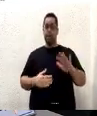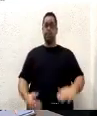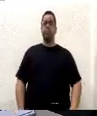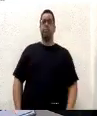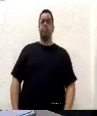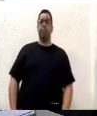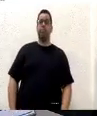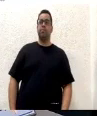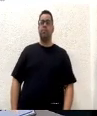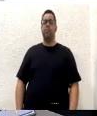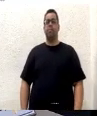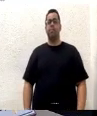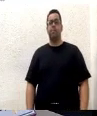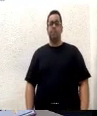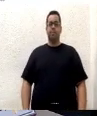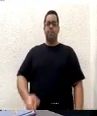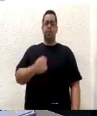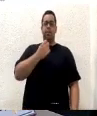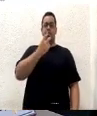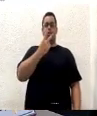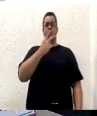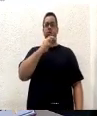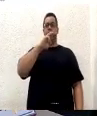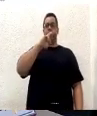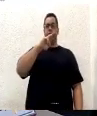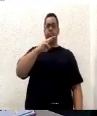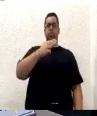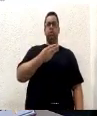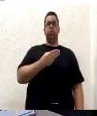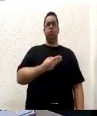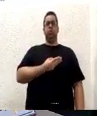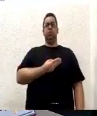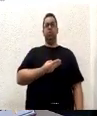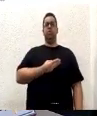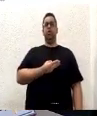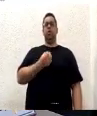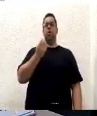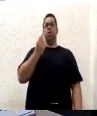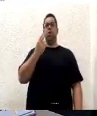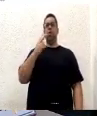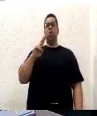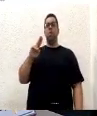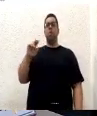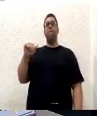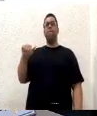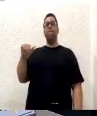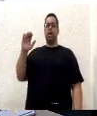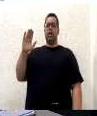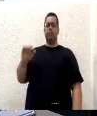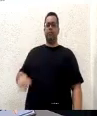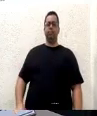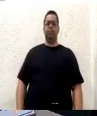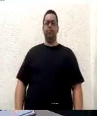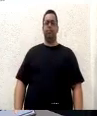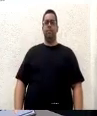2 milhões, ou mais de 2 milhões. Eu acho que, no